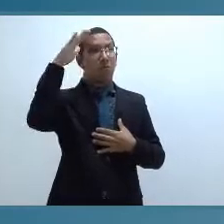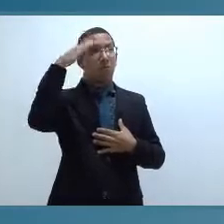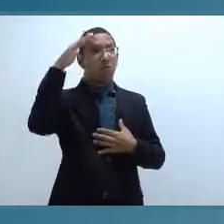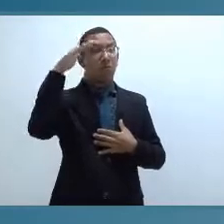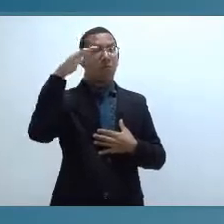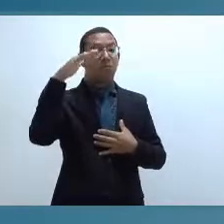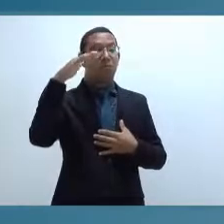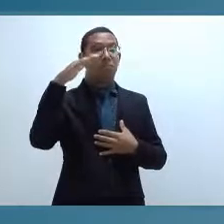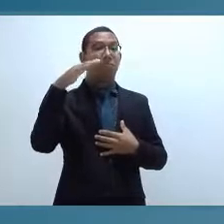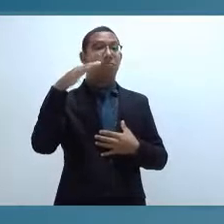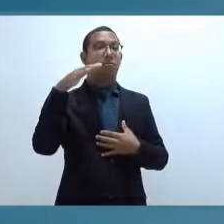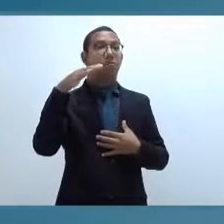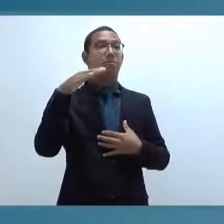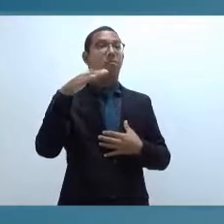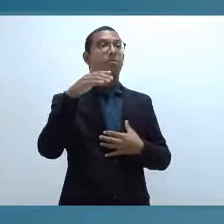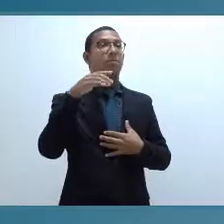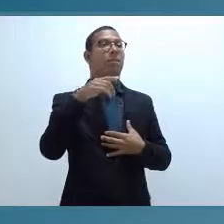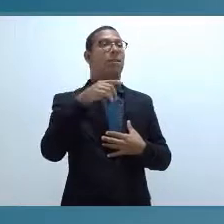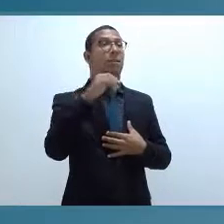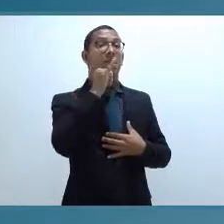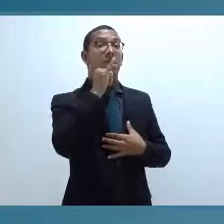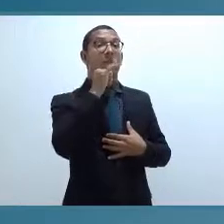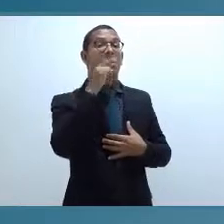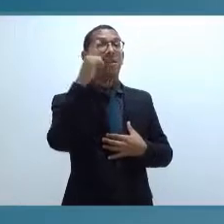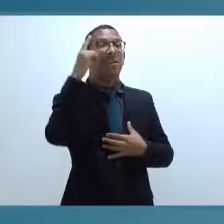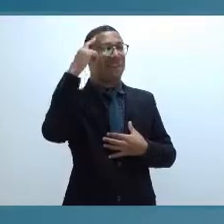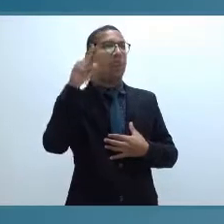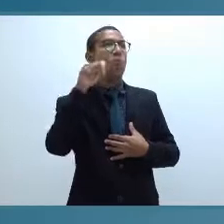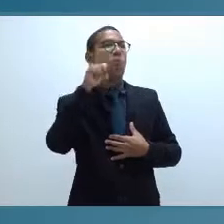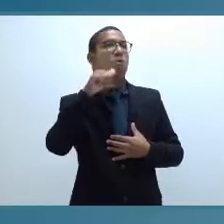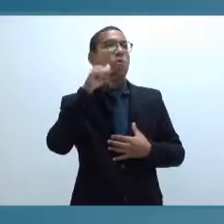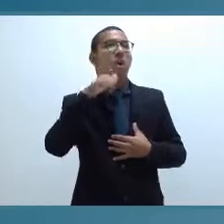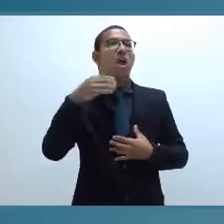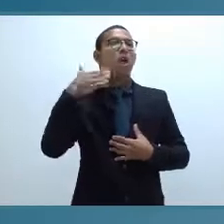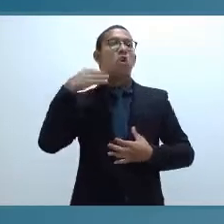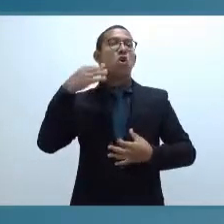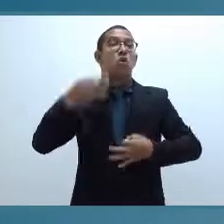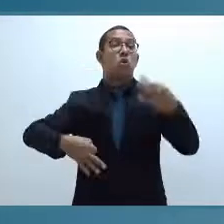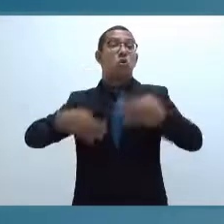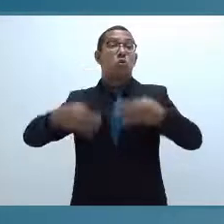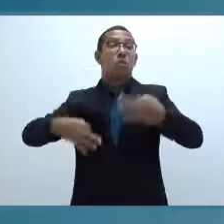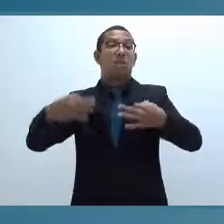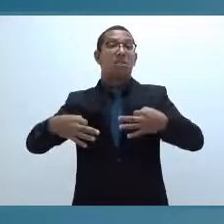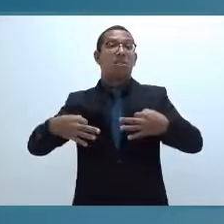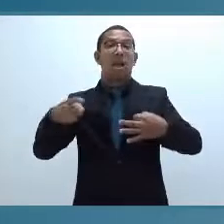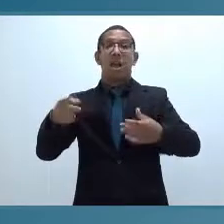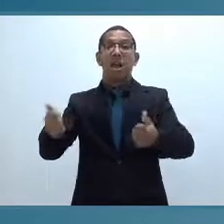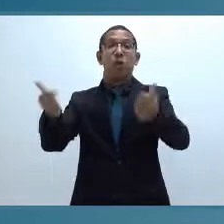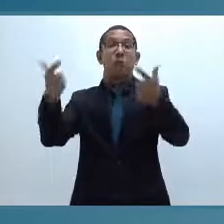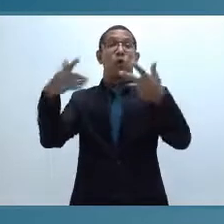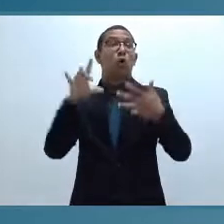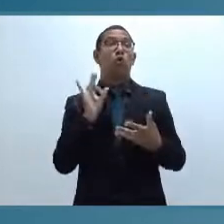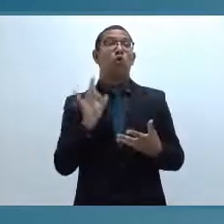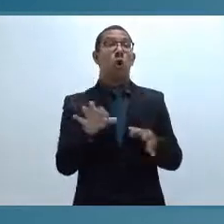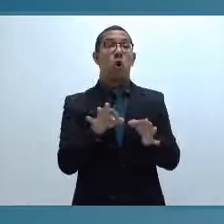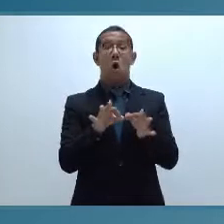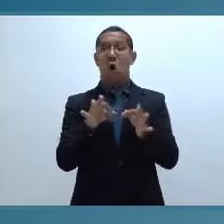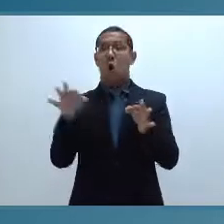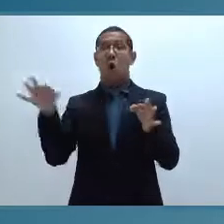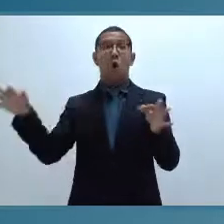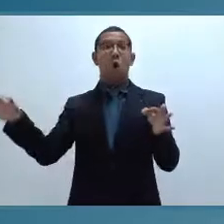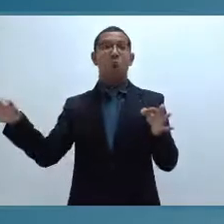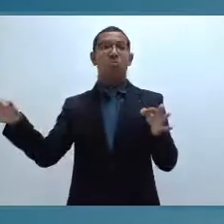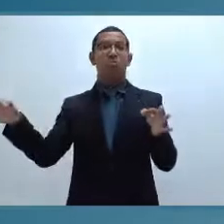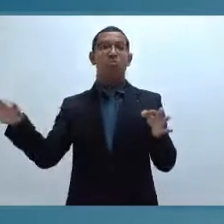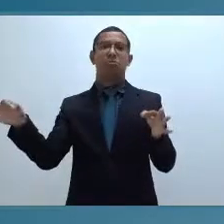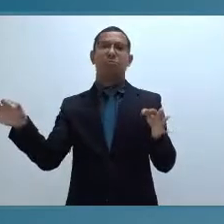que não trouxeram, a juíza não trouxe uma justificativa plausível, a não ser a distância do trono, eu vou